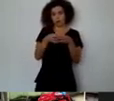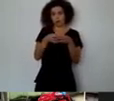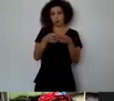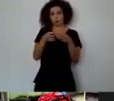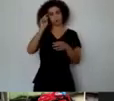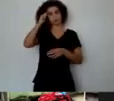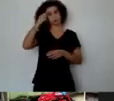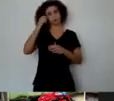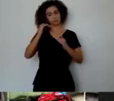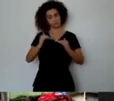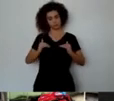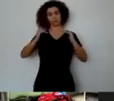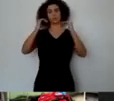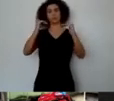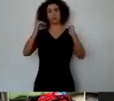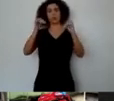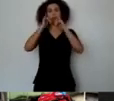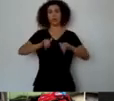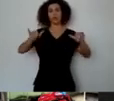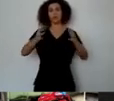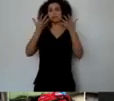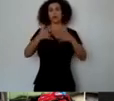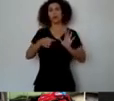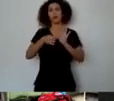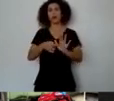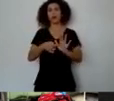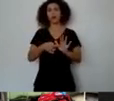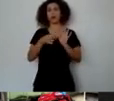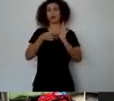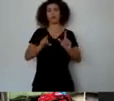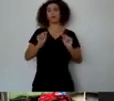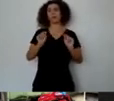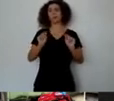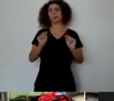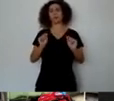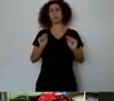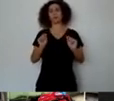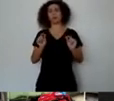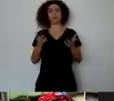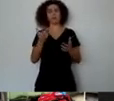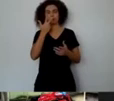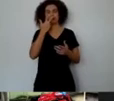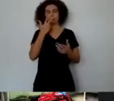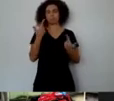e a ver o negro também como um sujeito produtor de